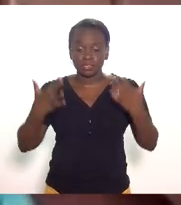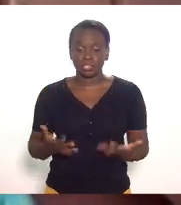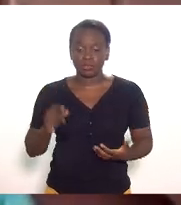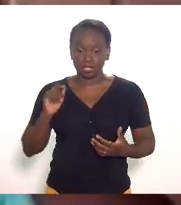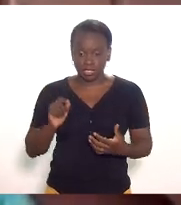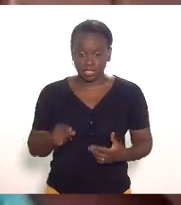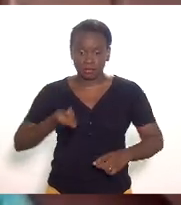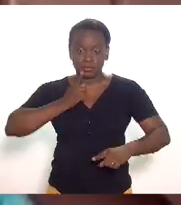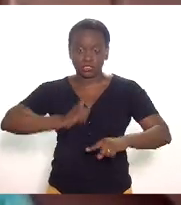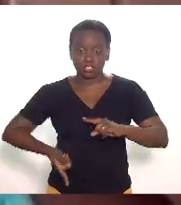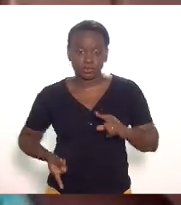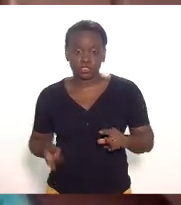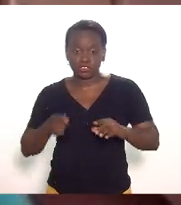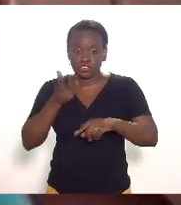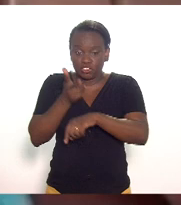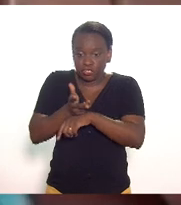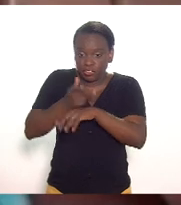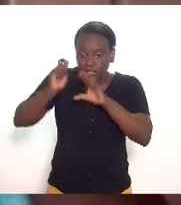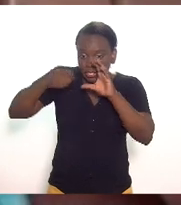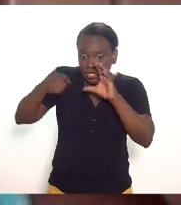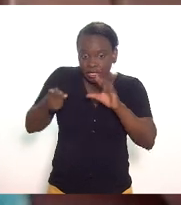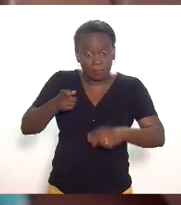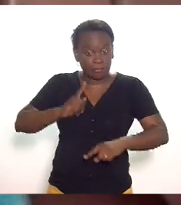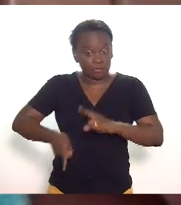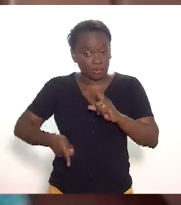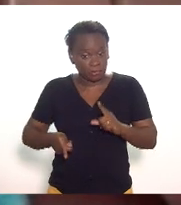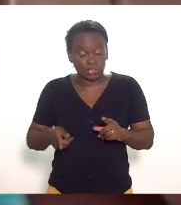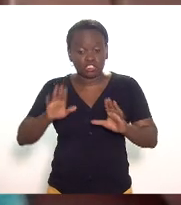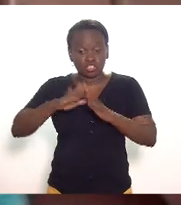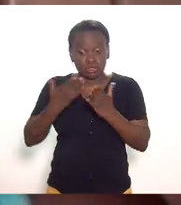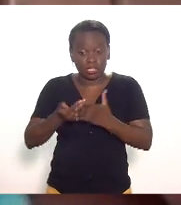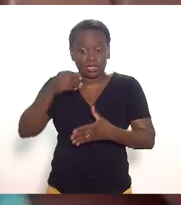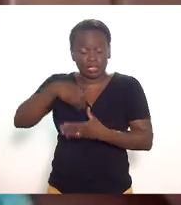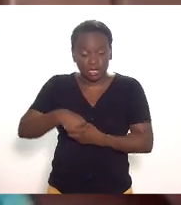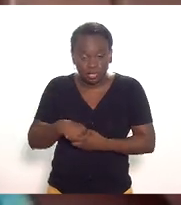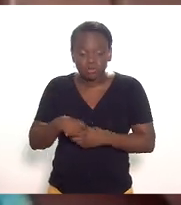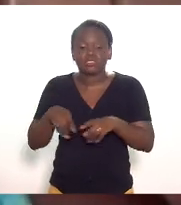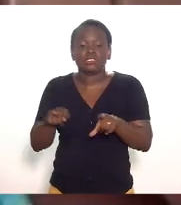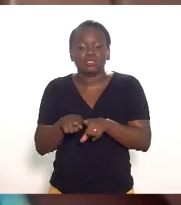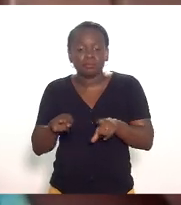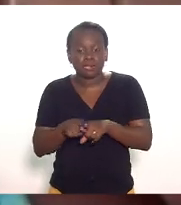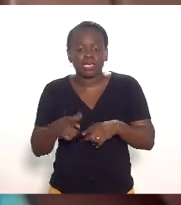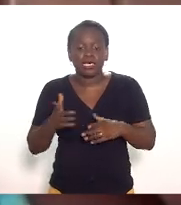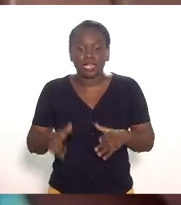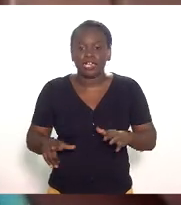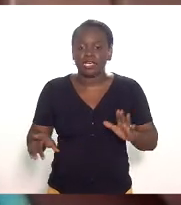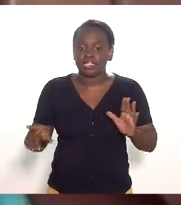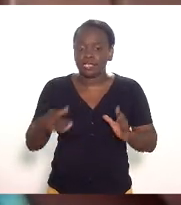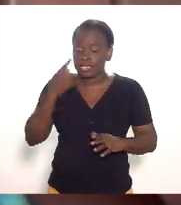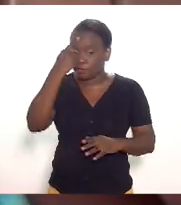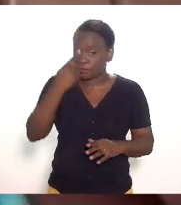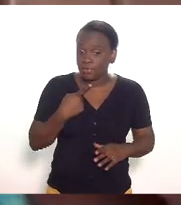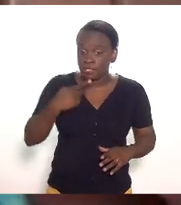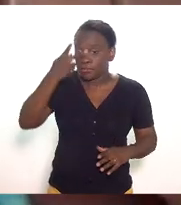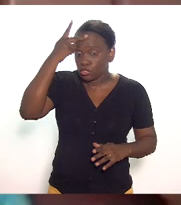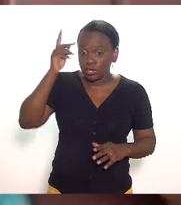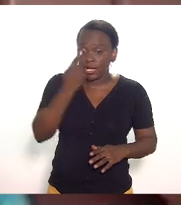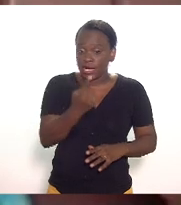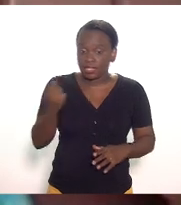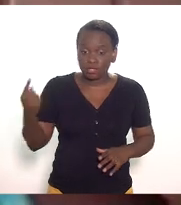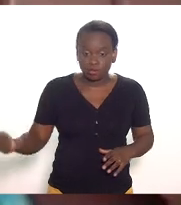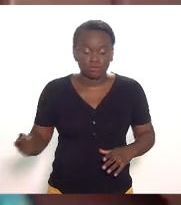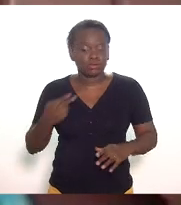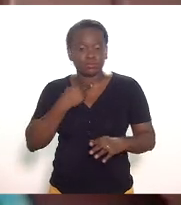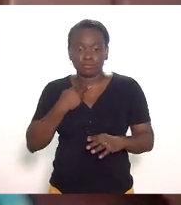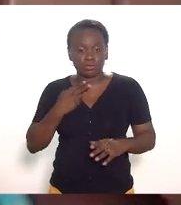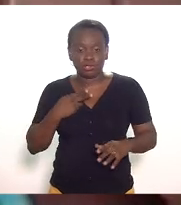a proibição de filmagens não autorizadas ao âmbito escolar, considerando a inviolabilidade da imagem das pessoas prevista